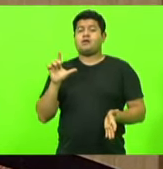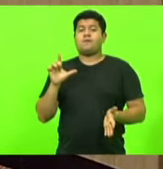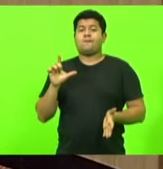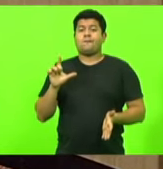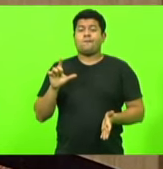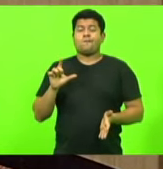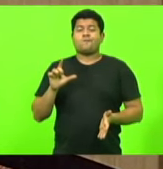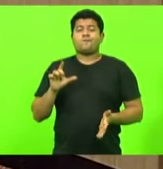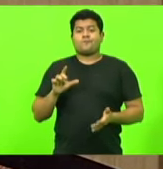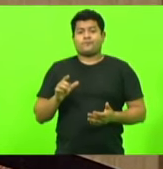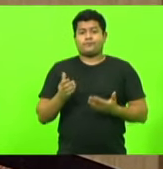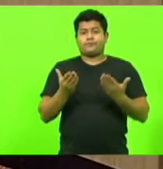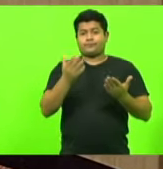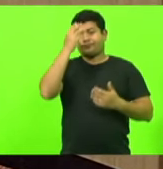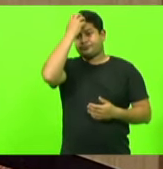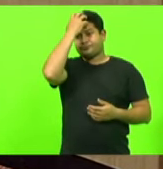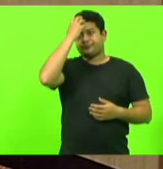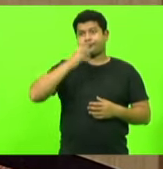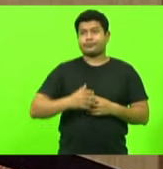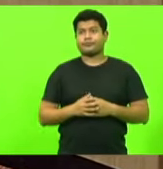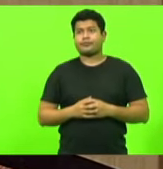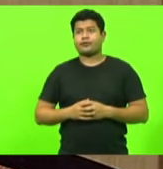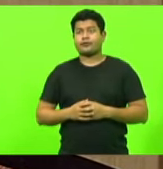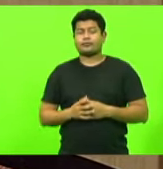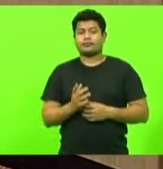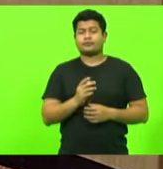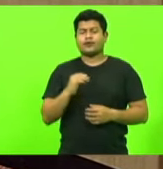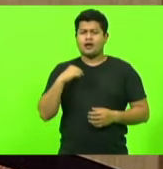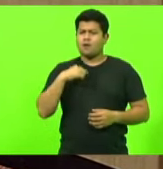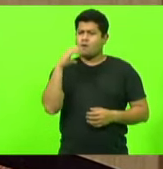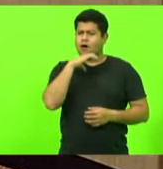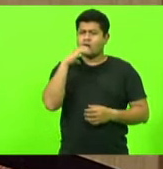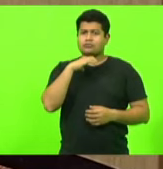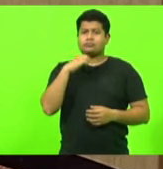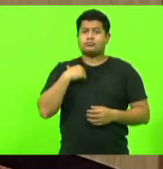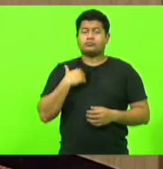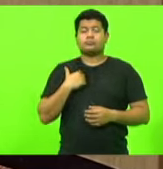Ismael dos Santos. Senhor presidente, okay. Senhores deputados, sendo muito breve, me